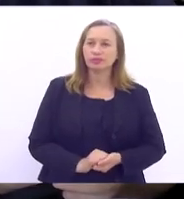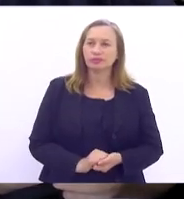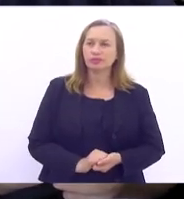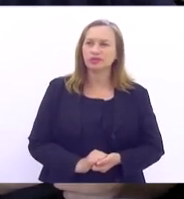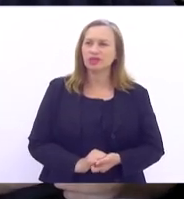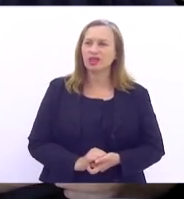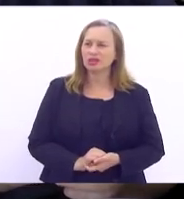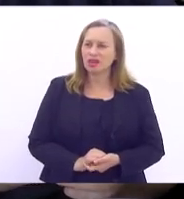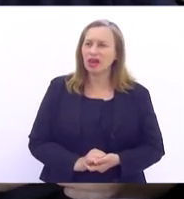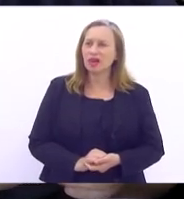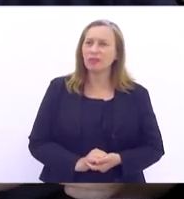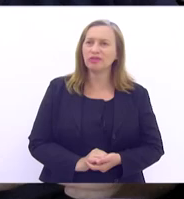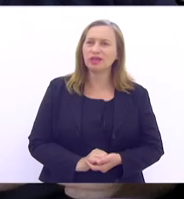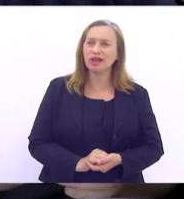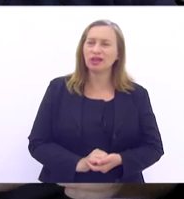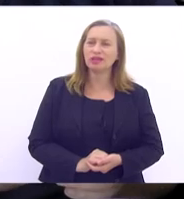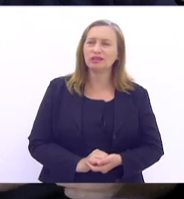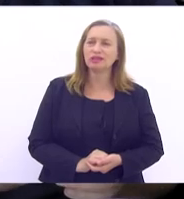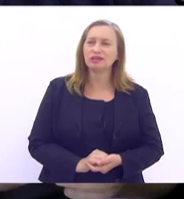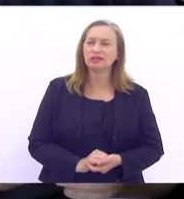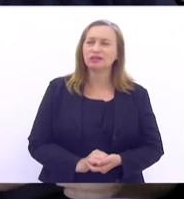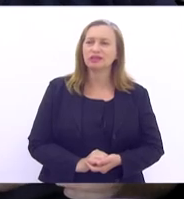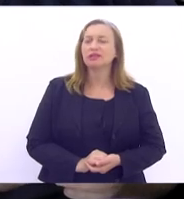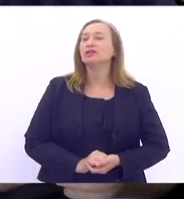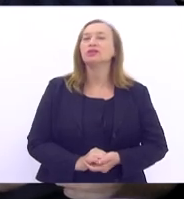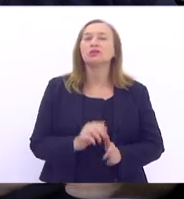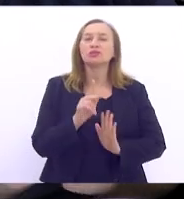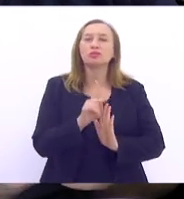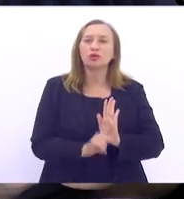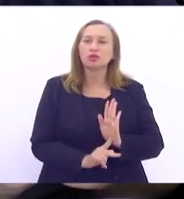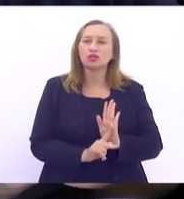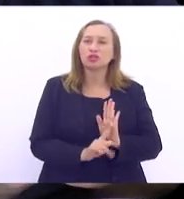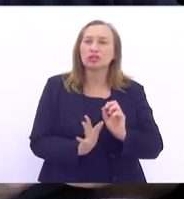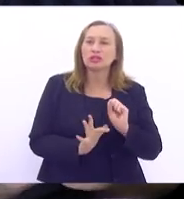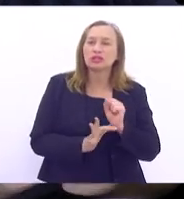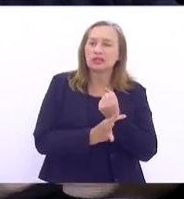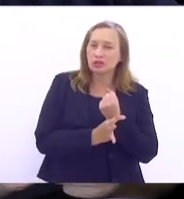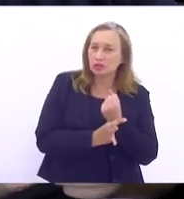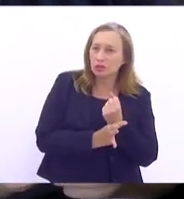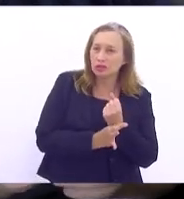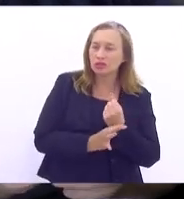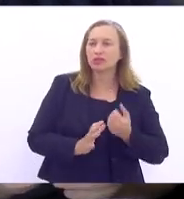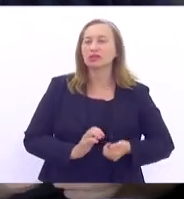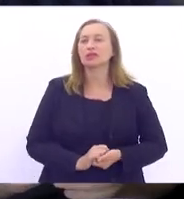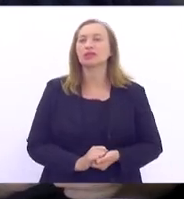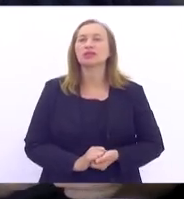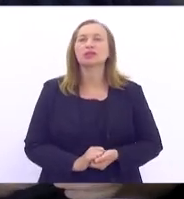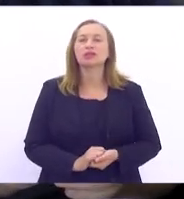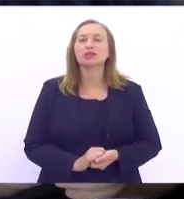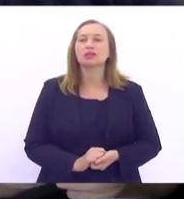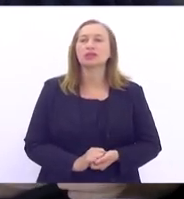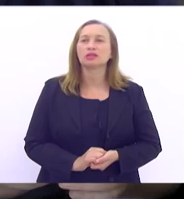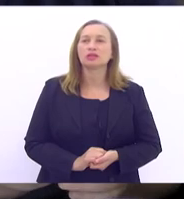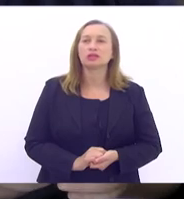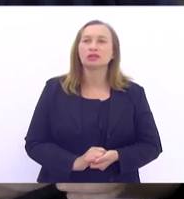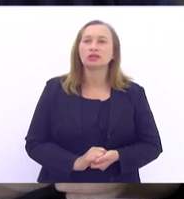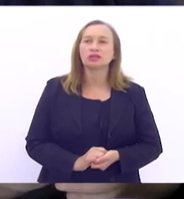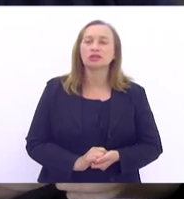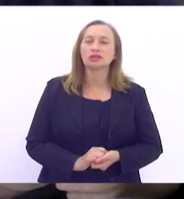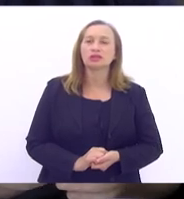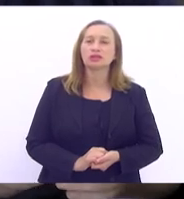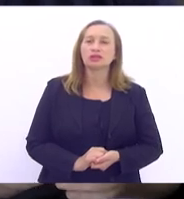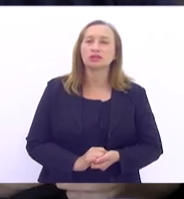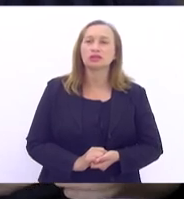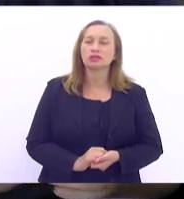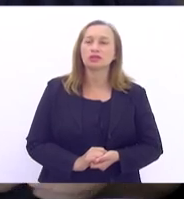recurso, que, na verdade, assim, esse é um projeto que cria uma norma de segurança que cabe para todos os estádios. Como a gente sabe, nós temos estádios no Rio de